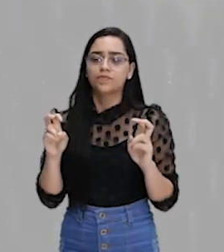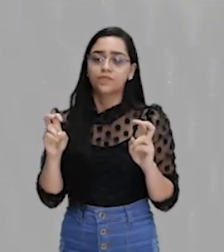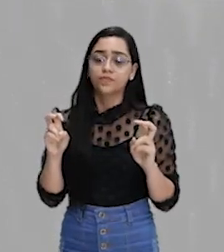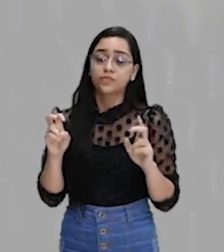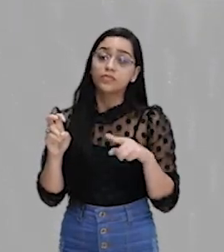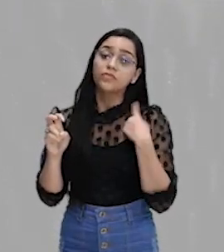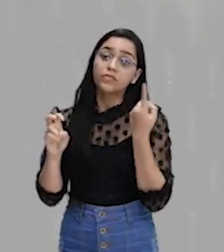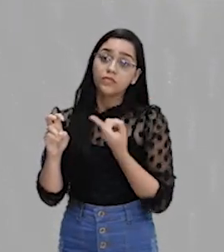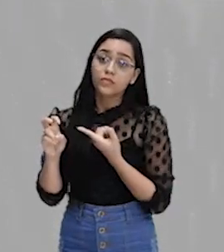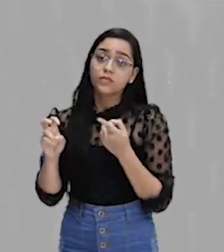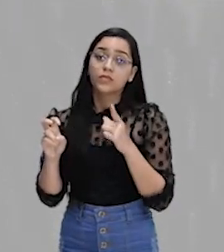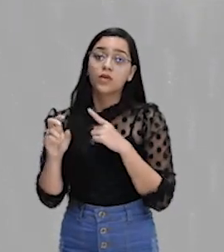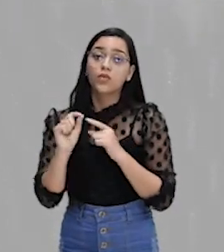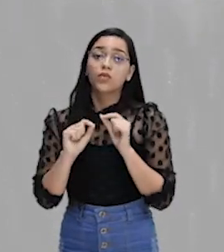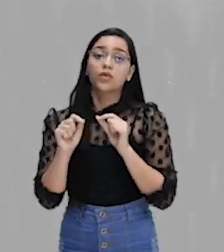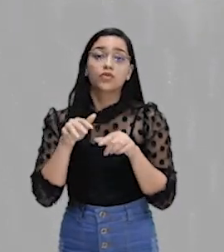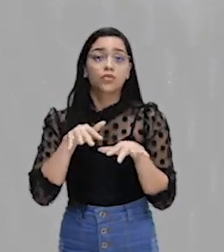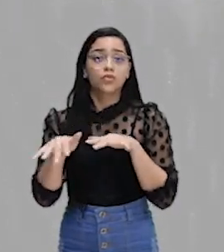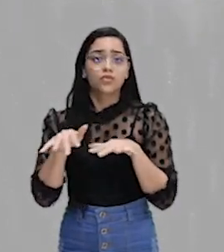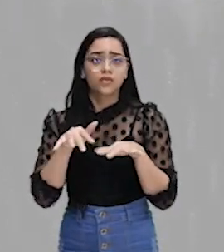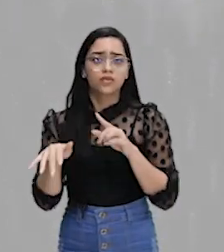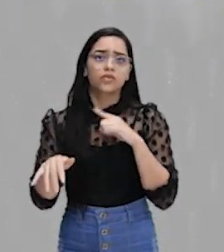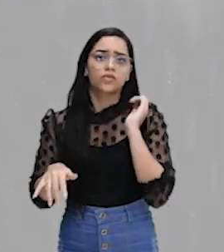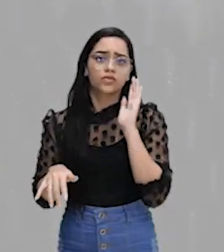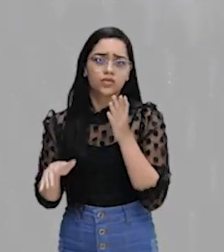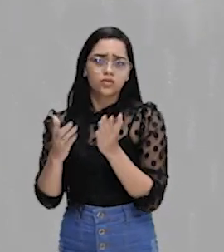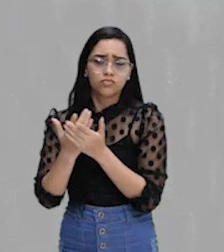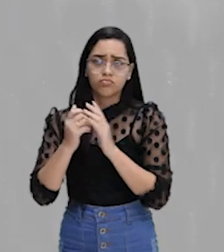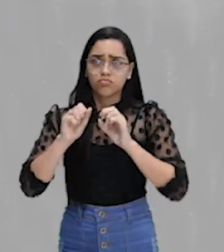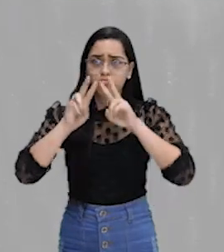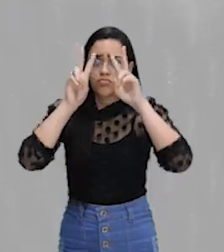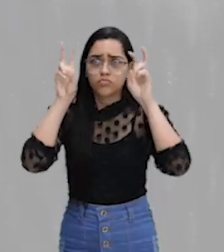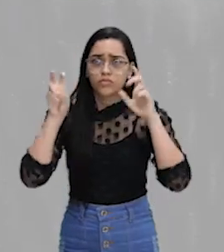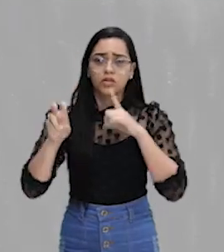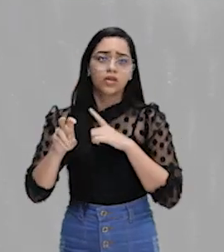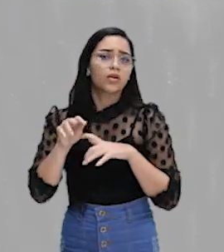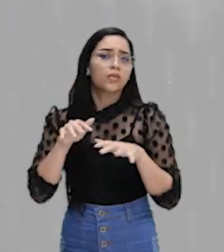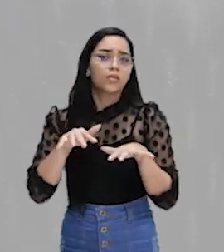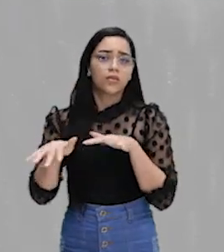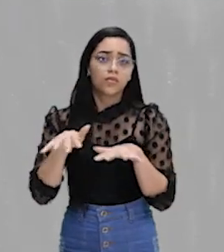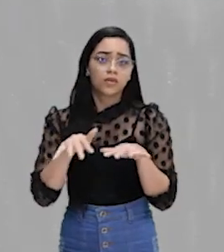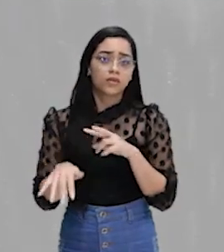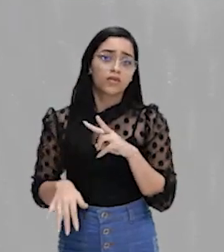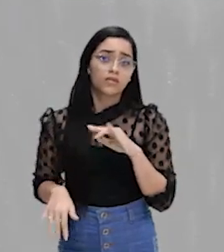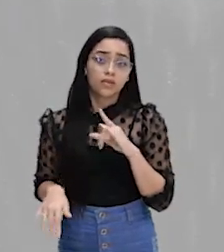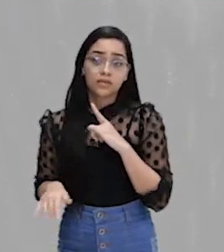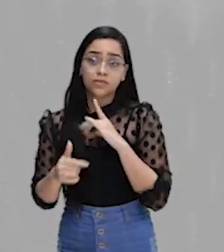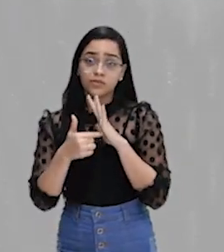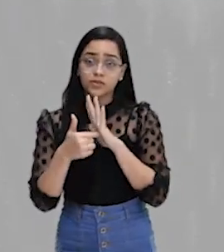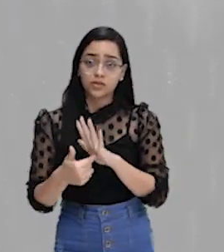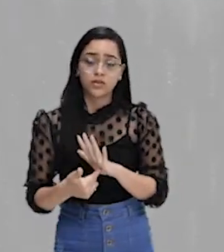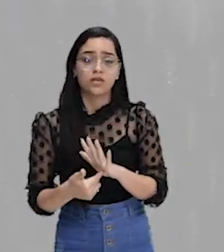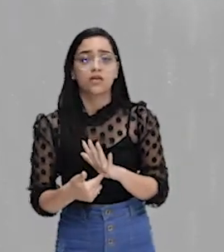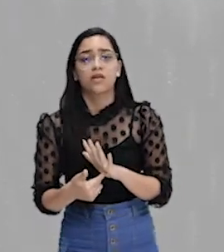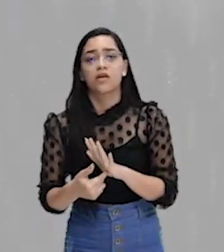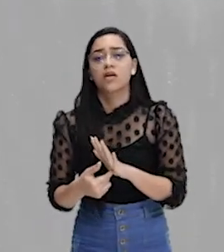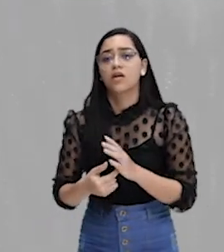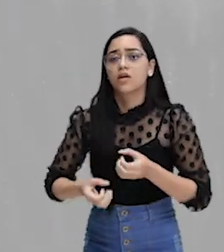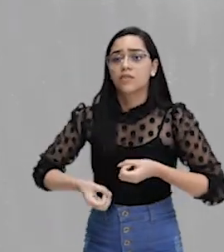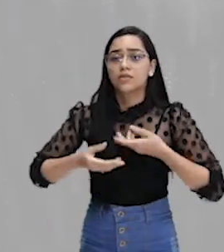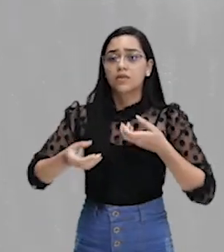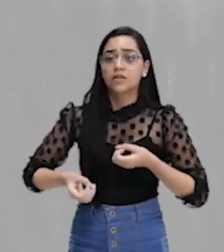é que nós estamos diante de um movimento, como nós colocamos ainda há pouco, um movimento que ele vai se manifestar muito mais como uma